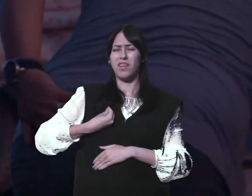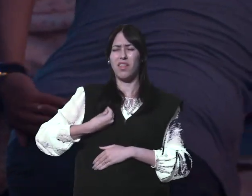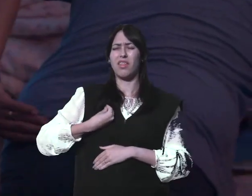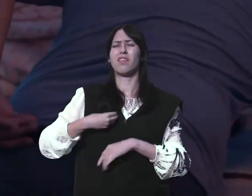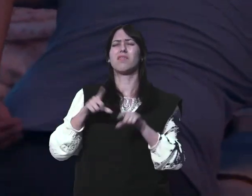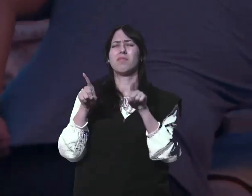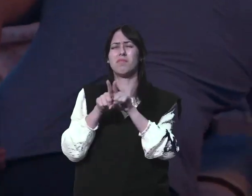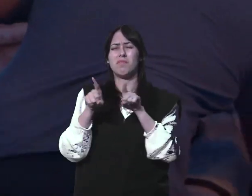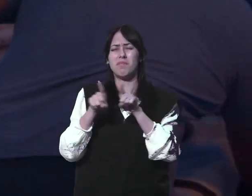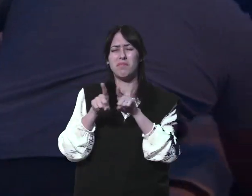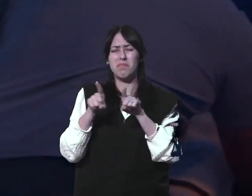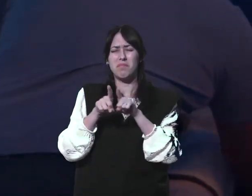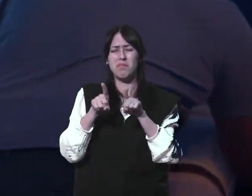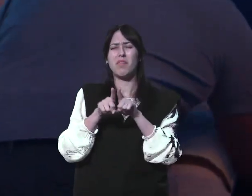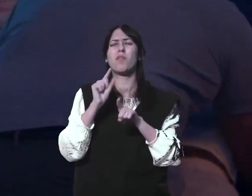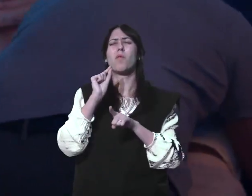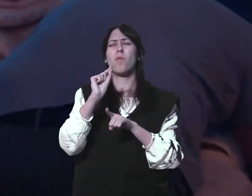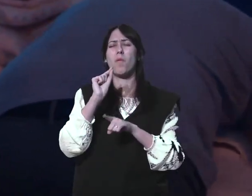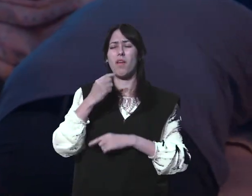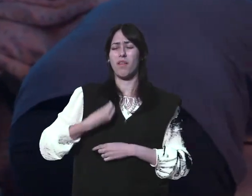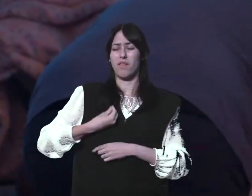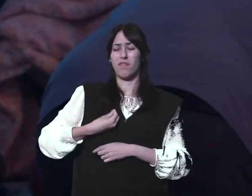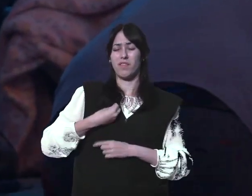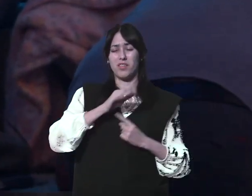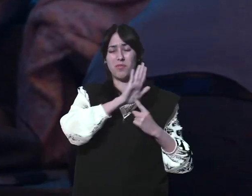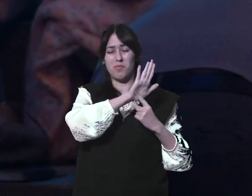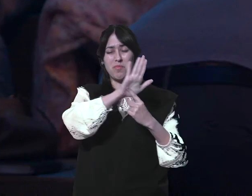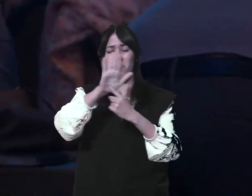sempre apontando para o alto.